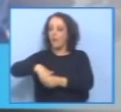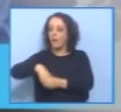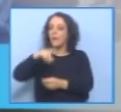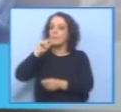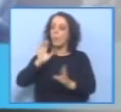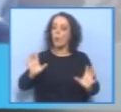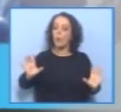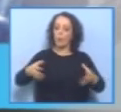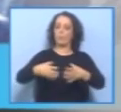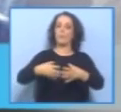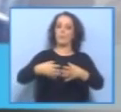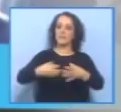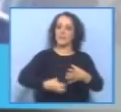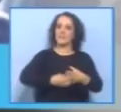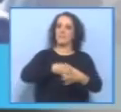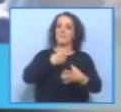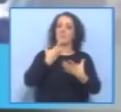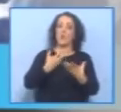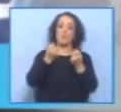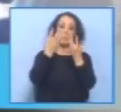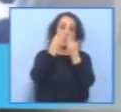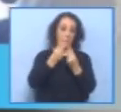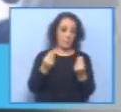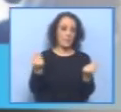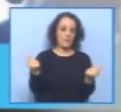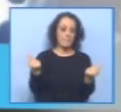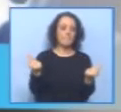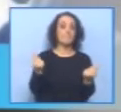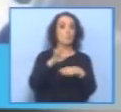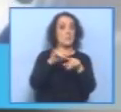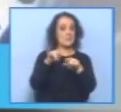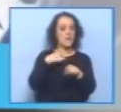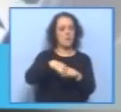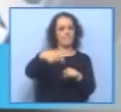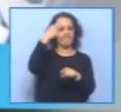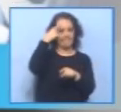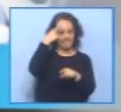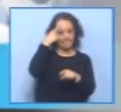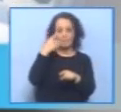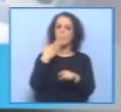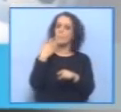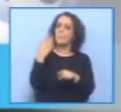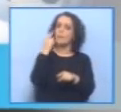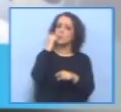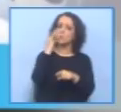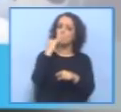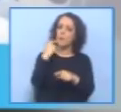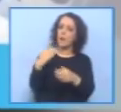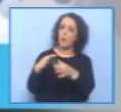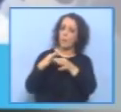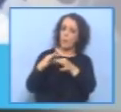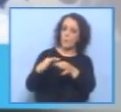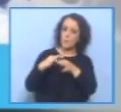da comunidade que hoje se vai perdendo um pouco. Então, nós queremos essa colaboração dos pais,